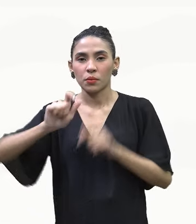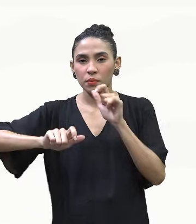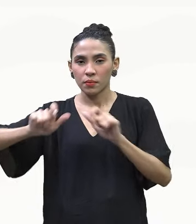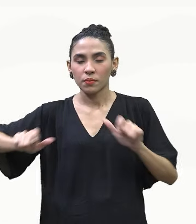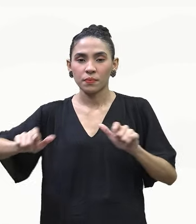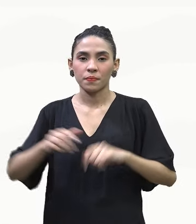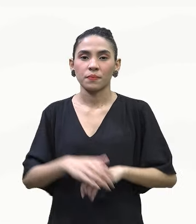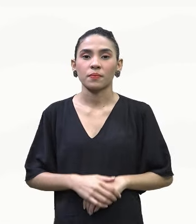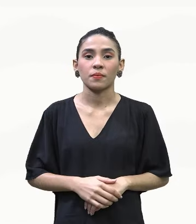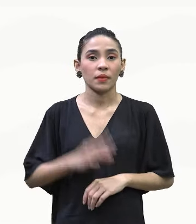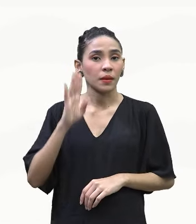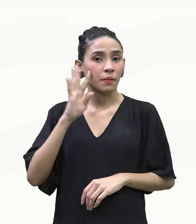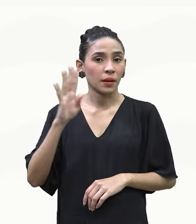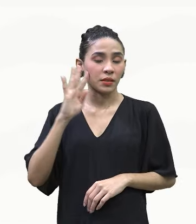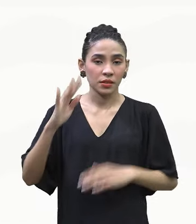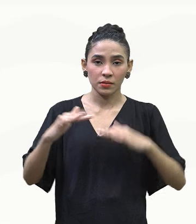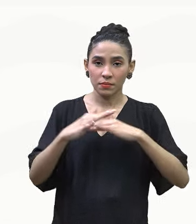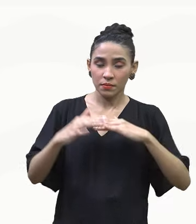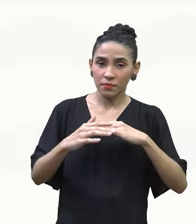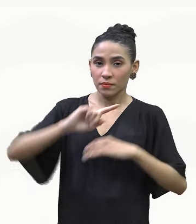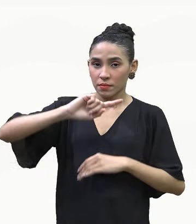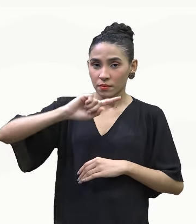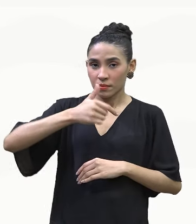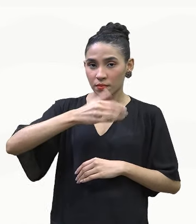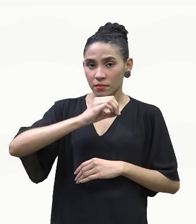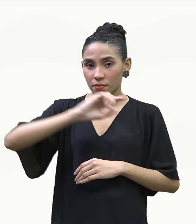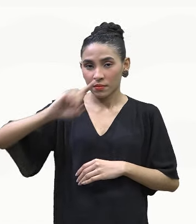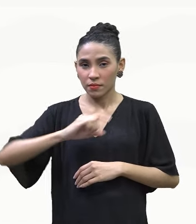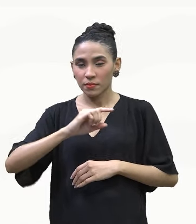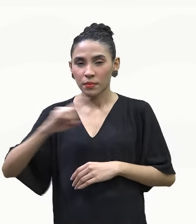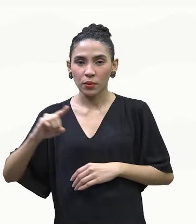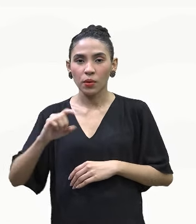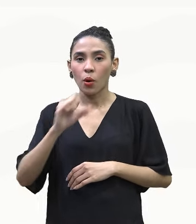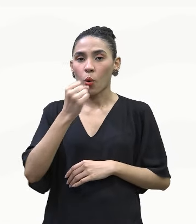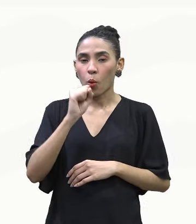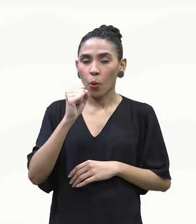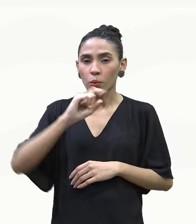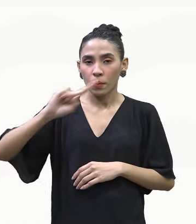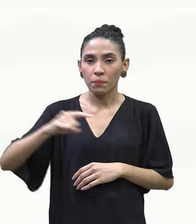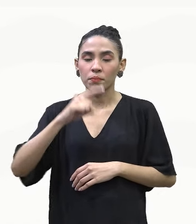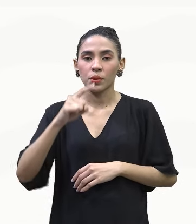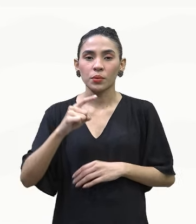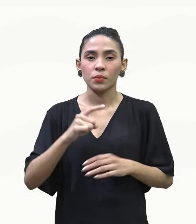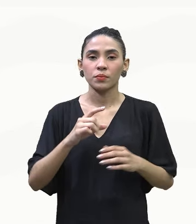Olha só Imagine que em uma cidade 10.000 habitantes 8.000 fazem partes